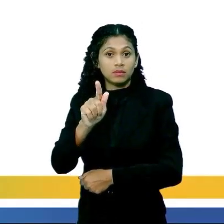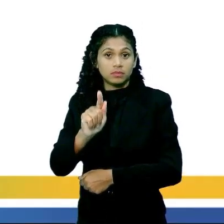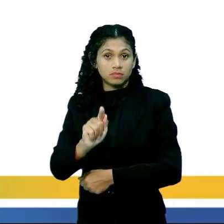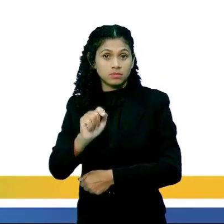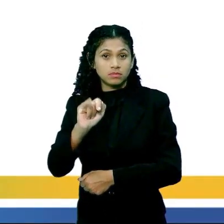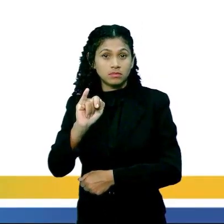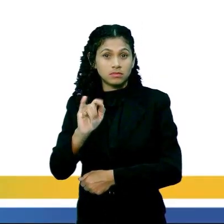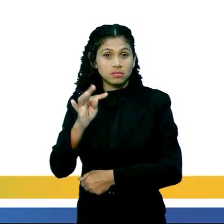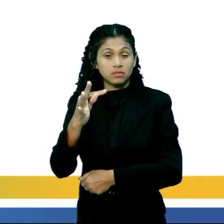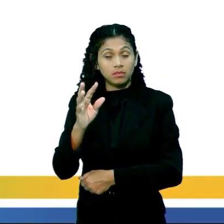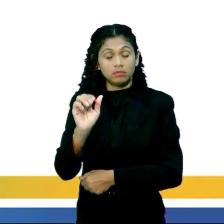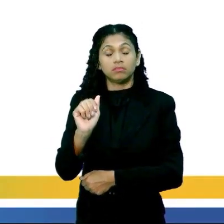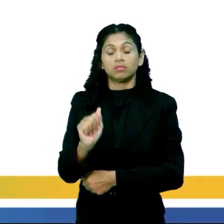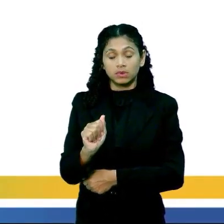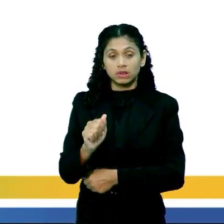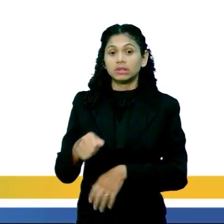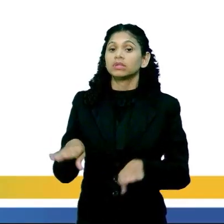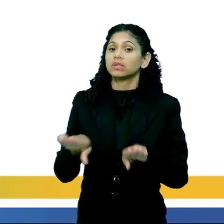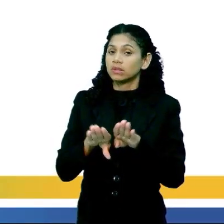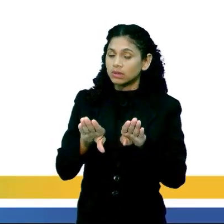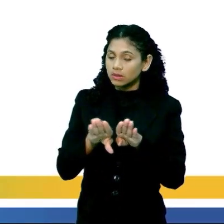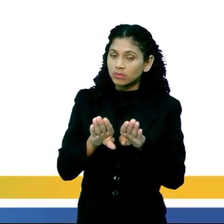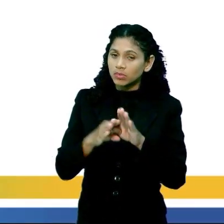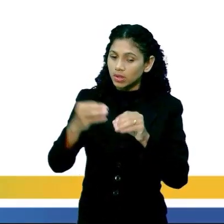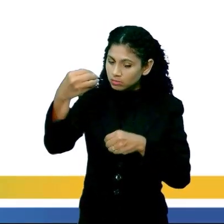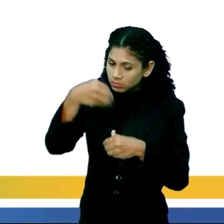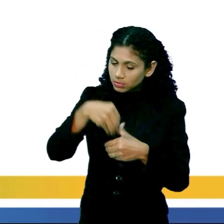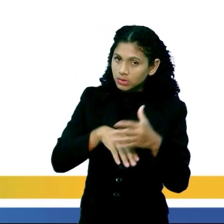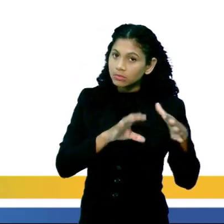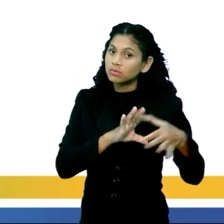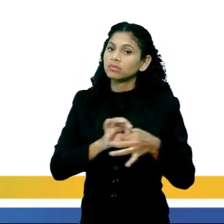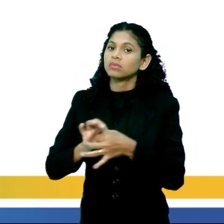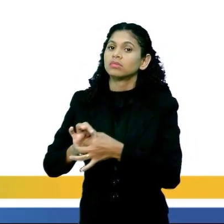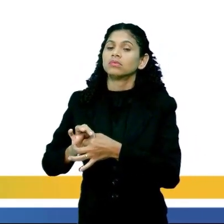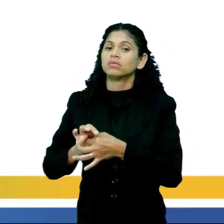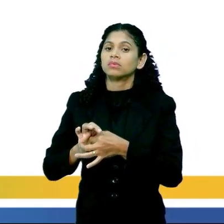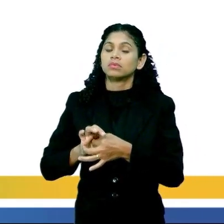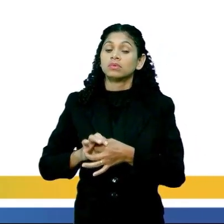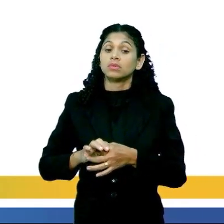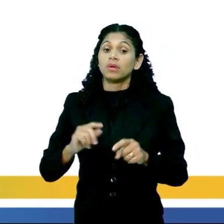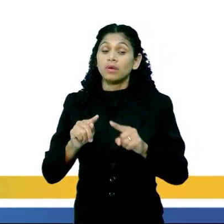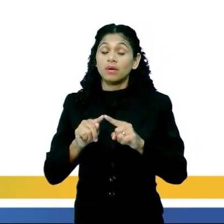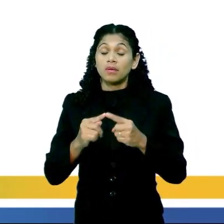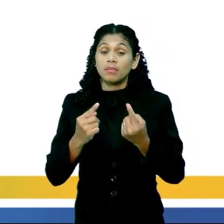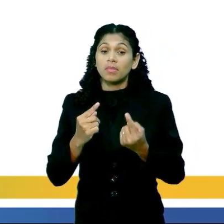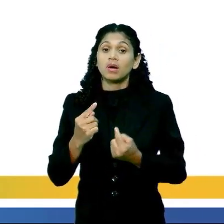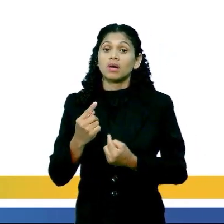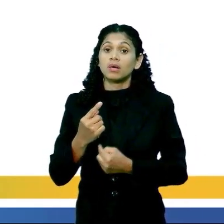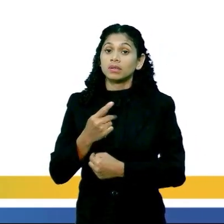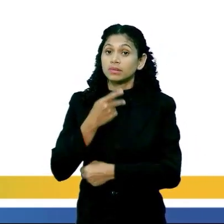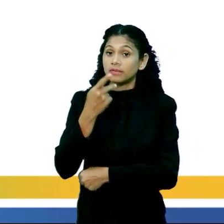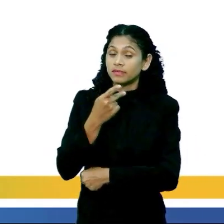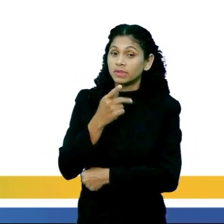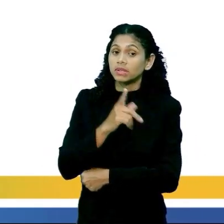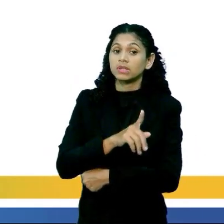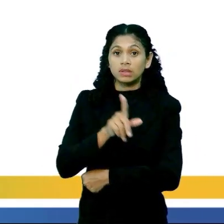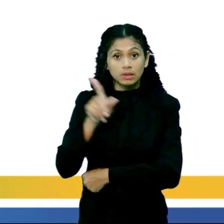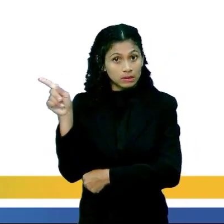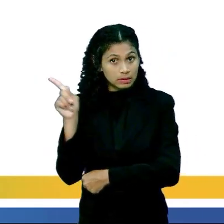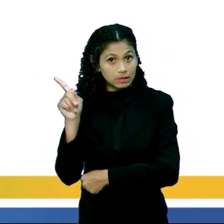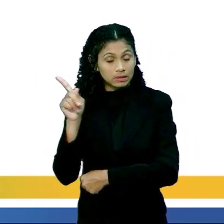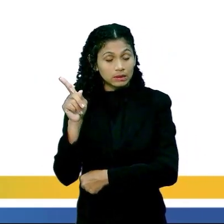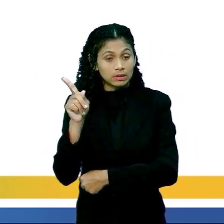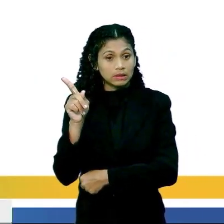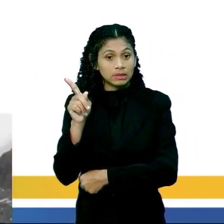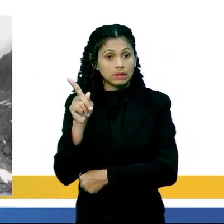contexto também. Mas a serra ali que está sendo, que o interlocutor se refere, no segundo diálogo ali,